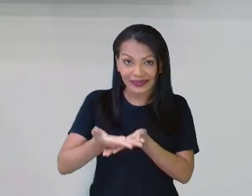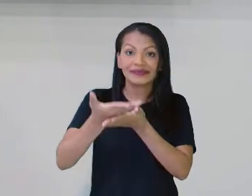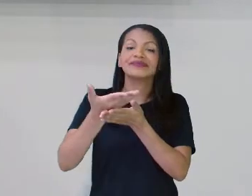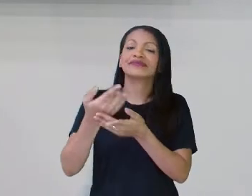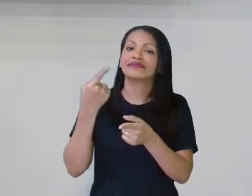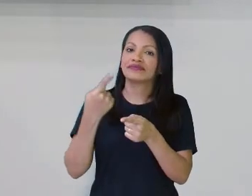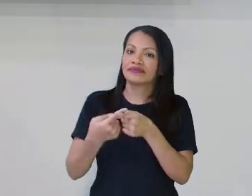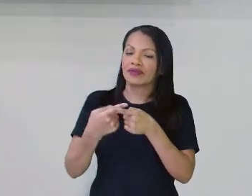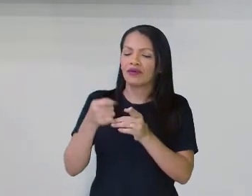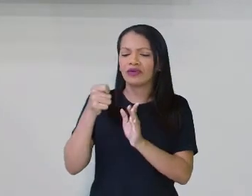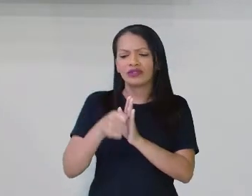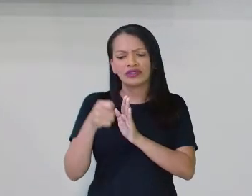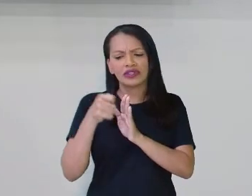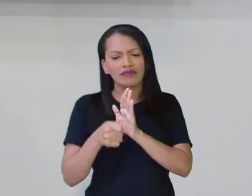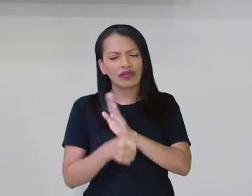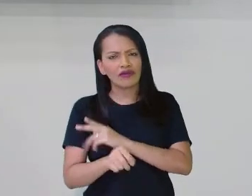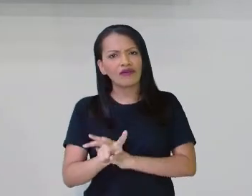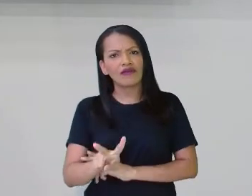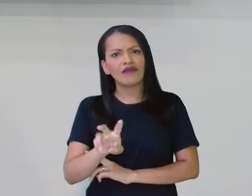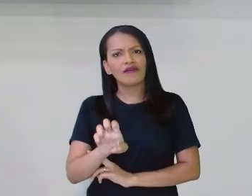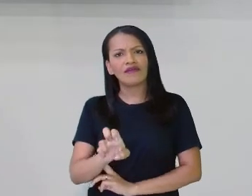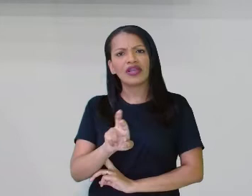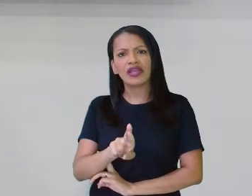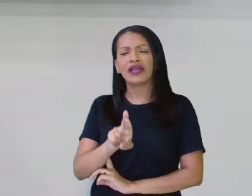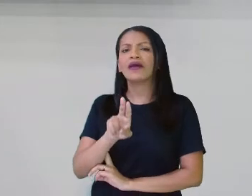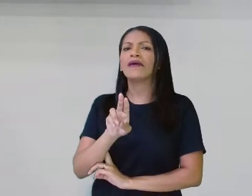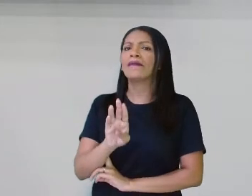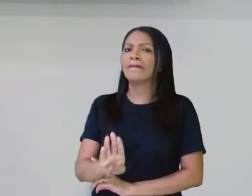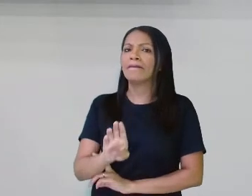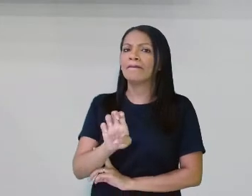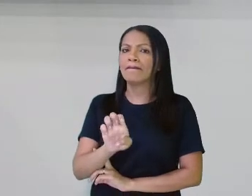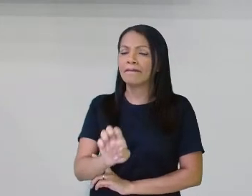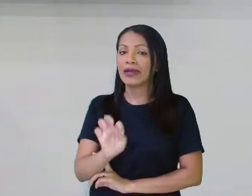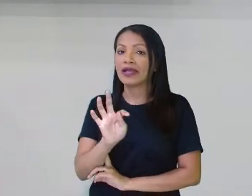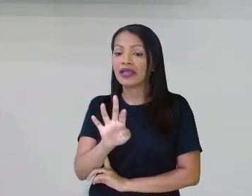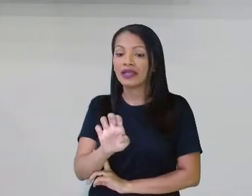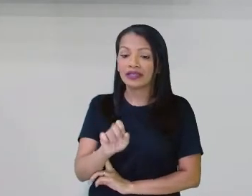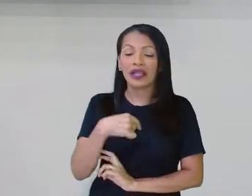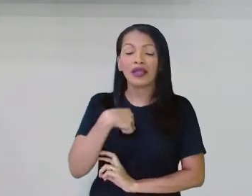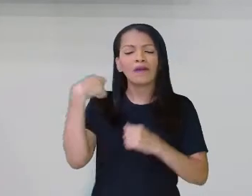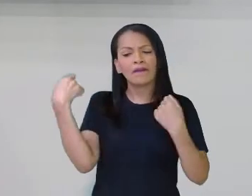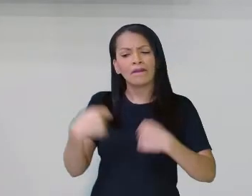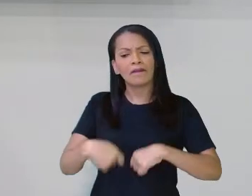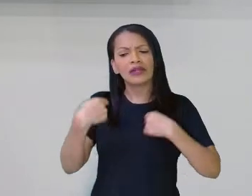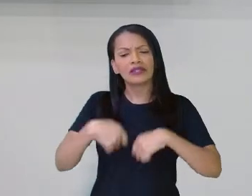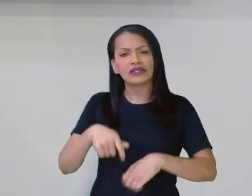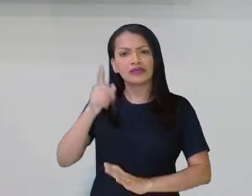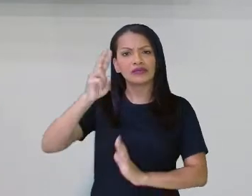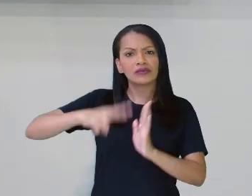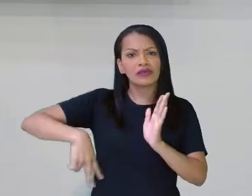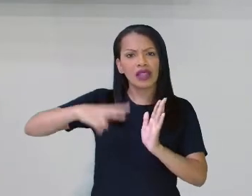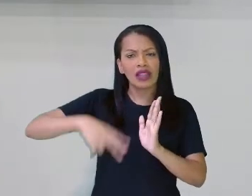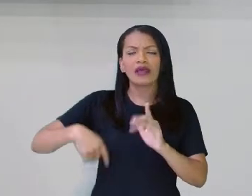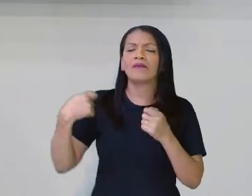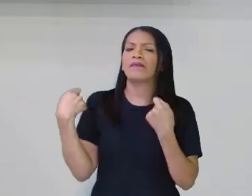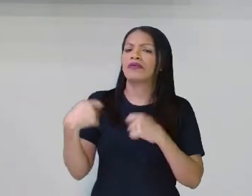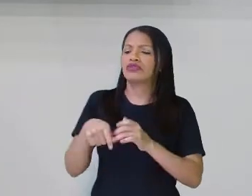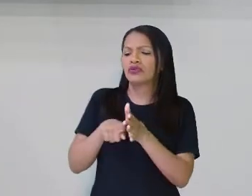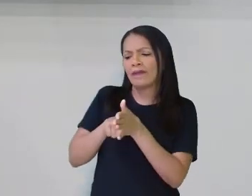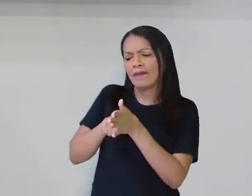não é? Eu vou escrever um verbete, mas para escrever eu preciso ler. Eu preciso